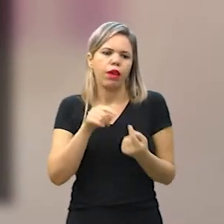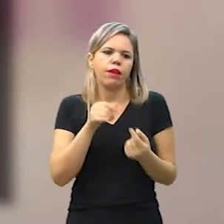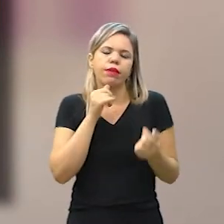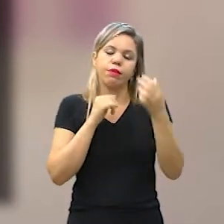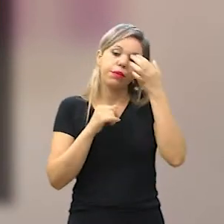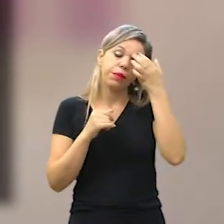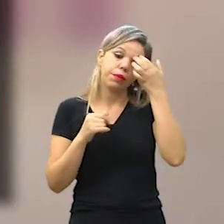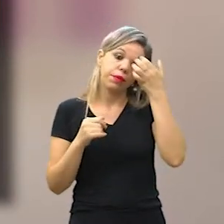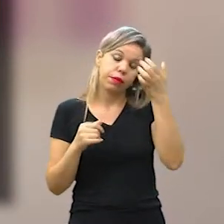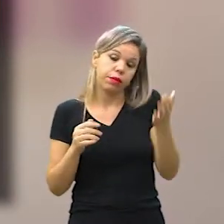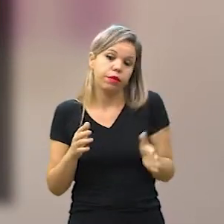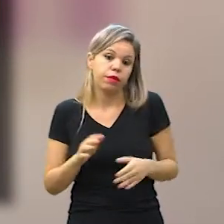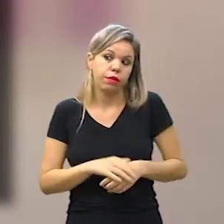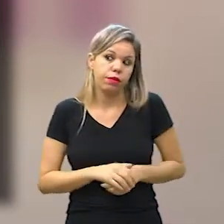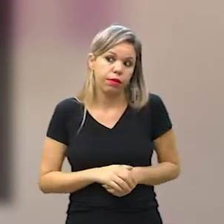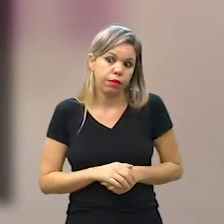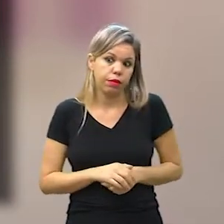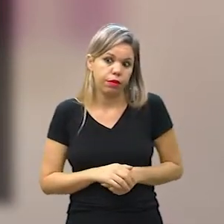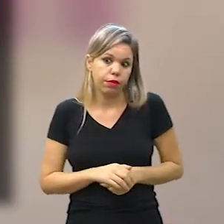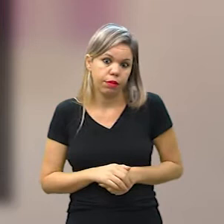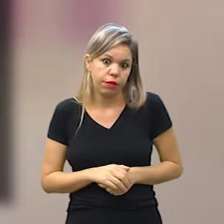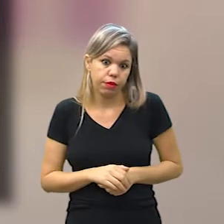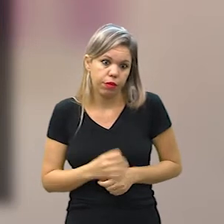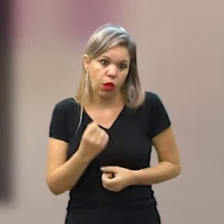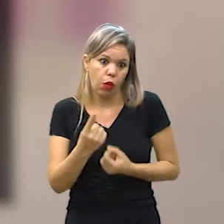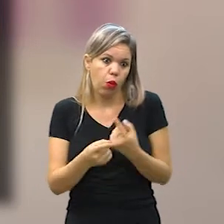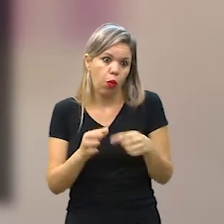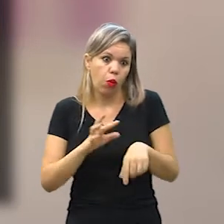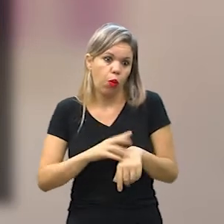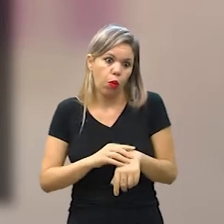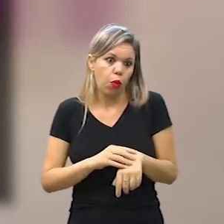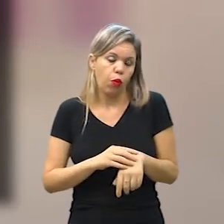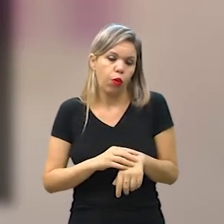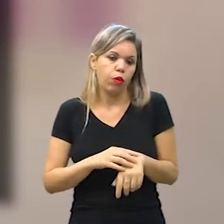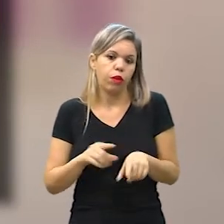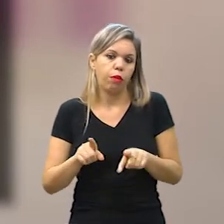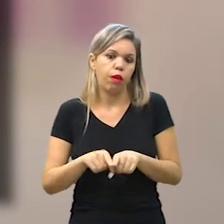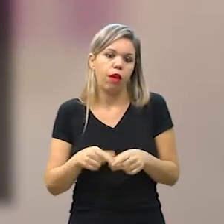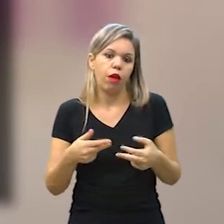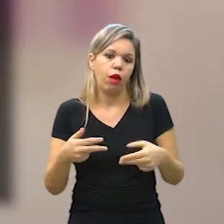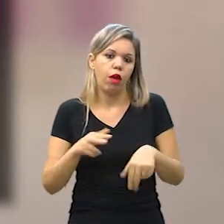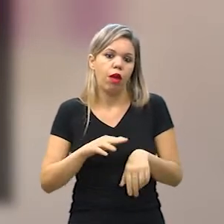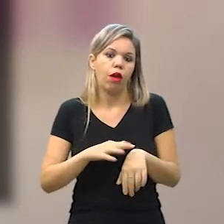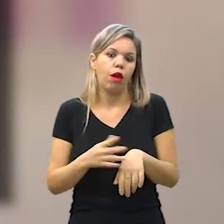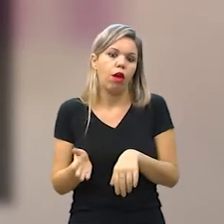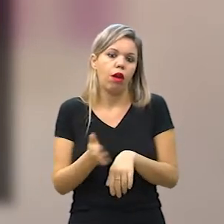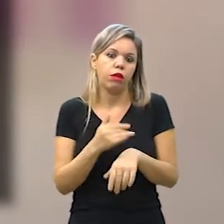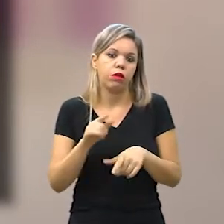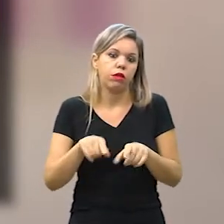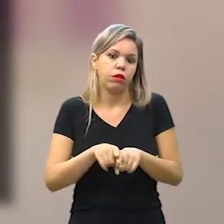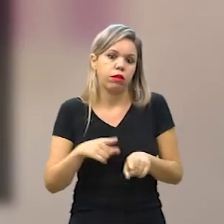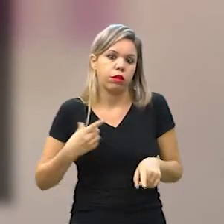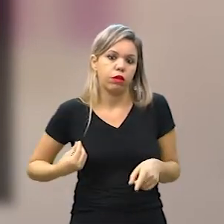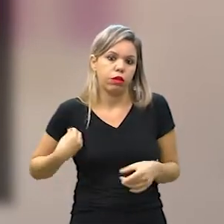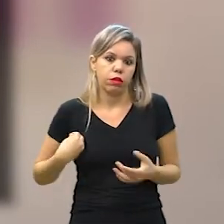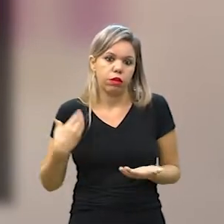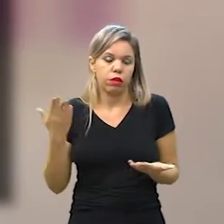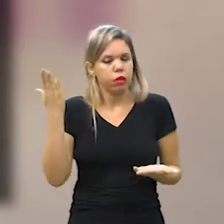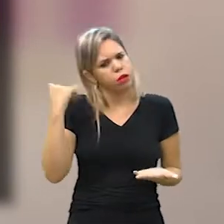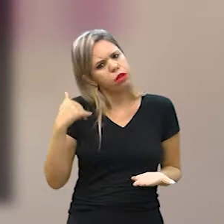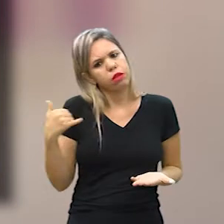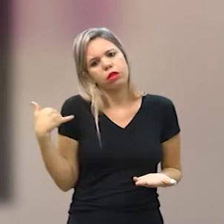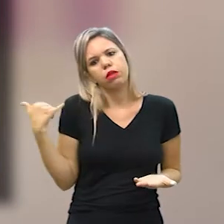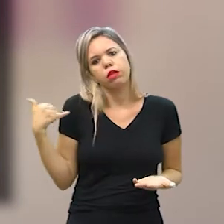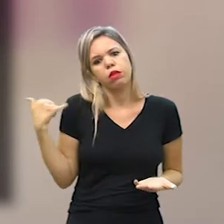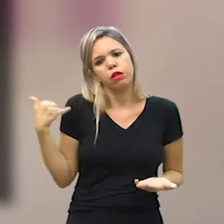predileção por alguma doença pré-existente até o momento. Mas nós sabemos que